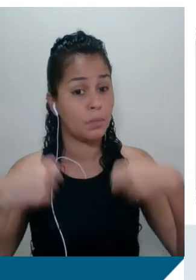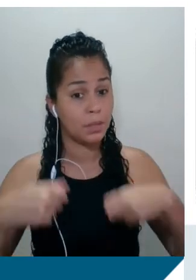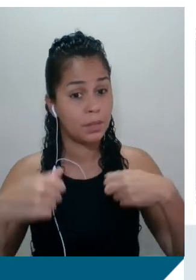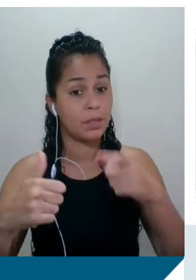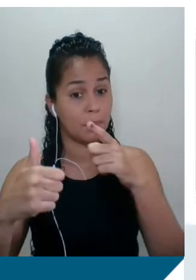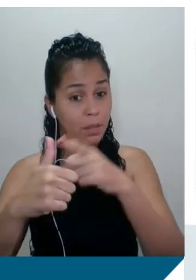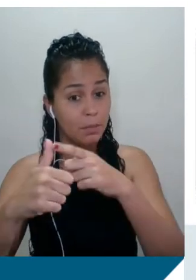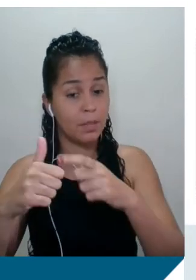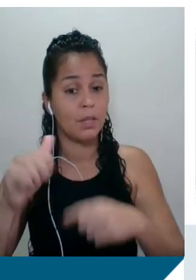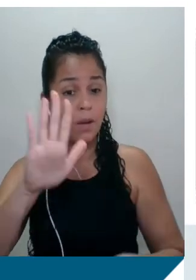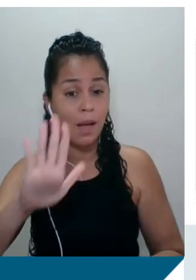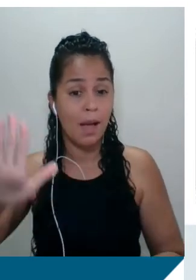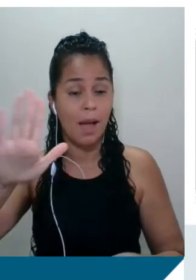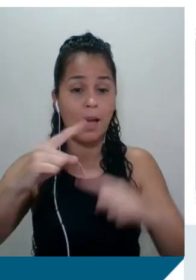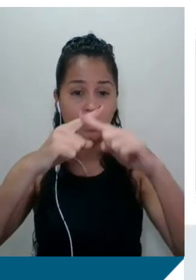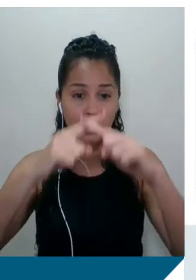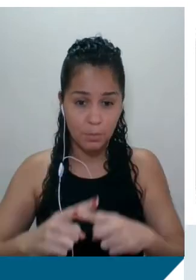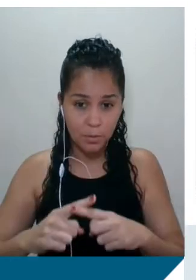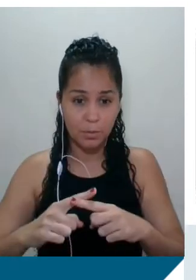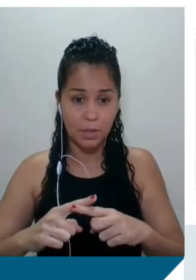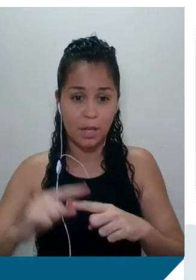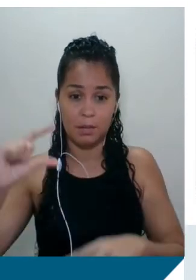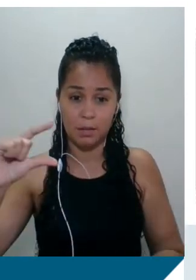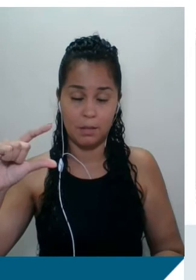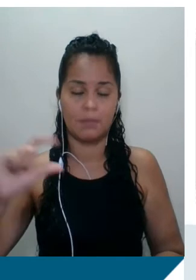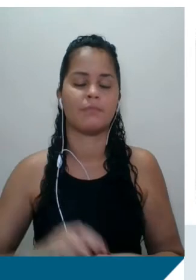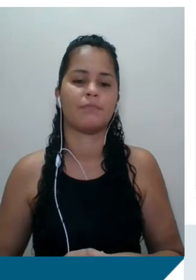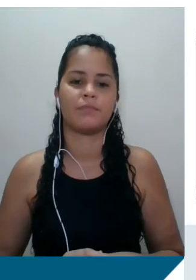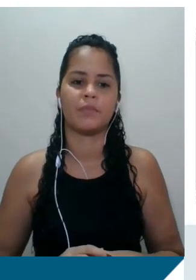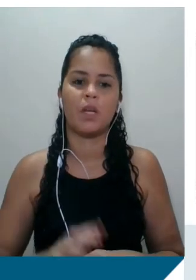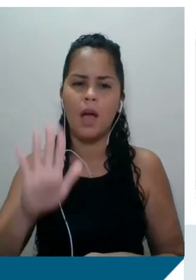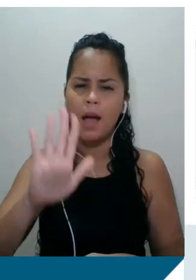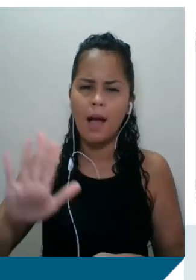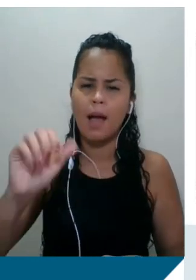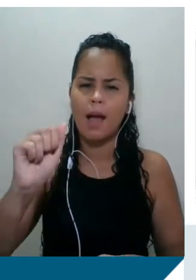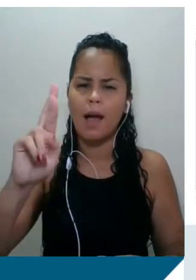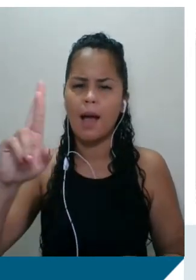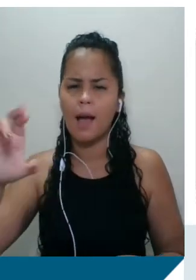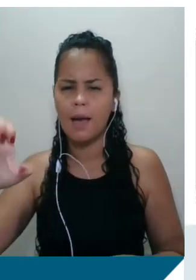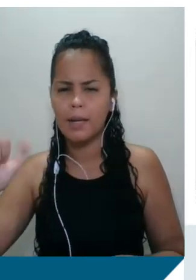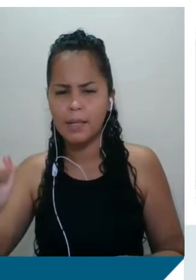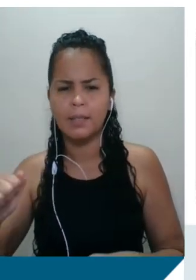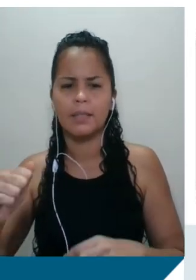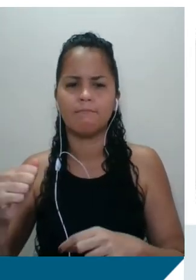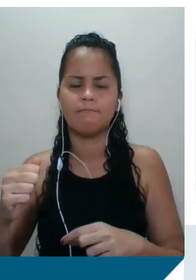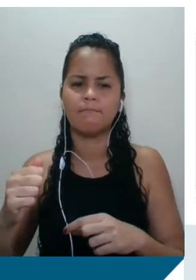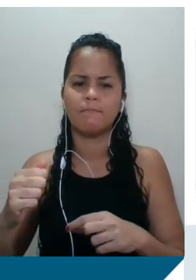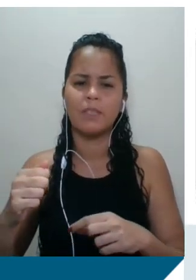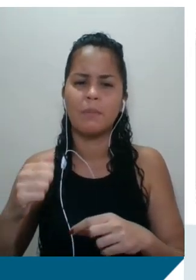da figura e multiplicar pela espessura, certo? E para fazer a área dessa figura, fica mais fácil se a